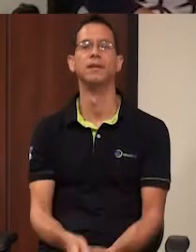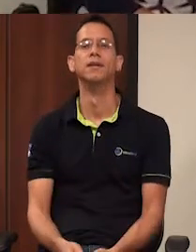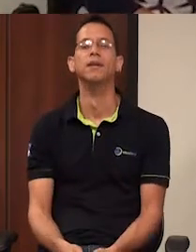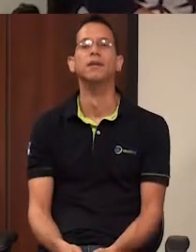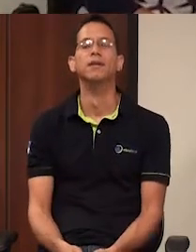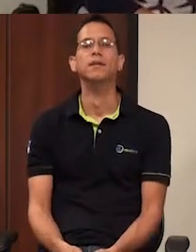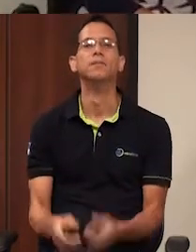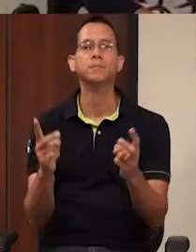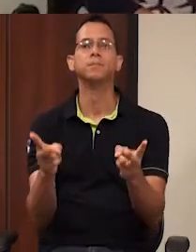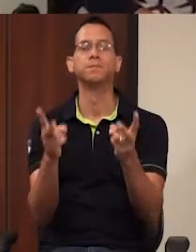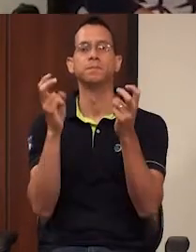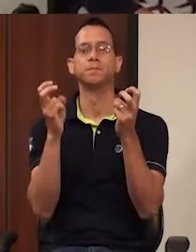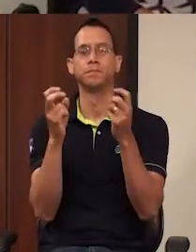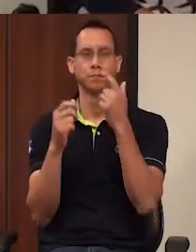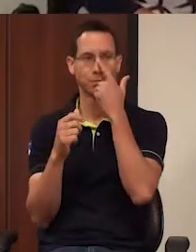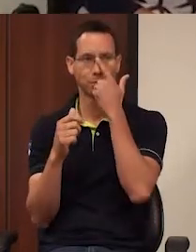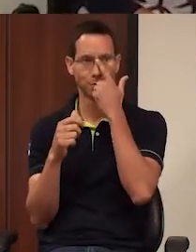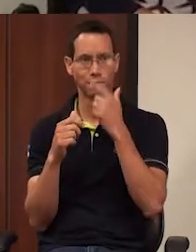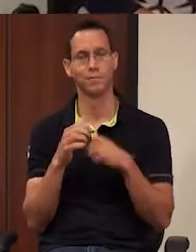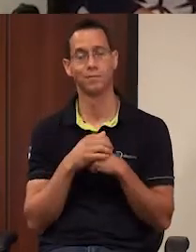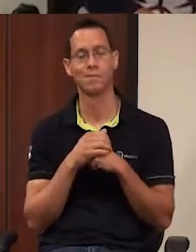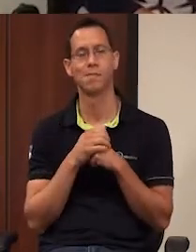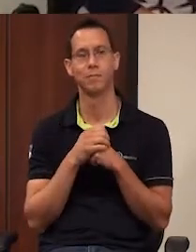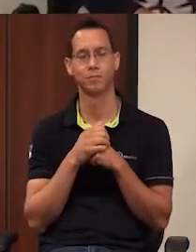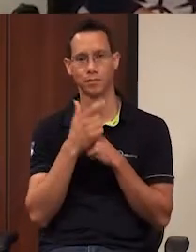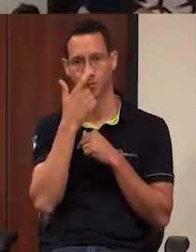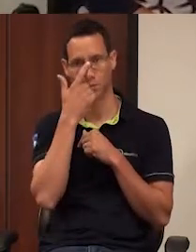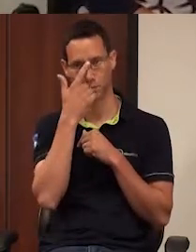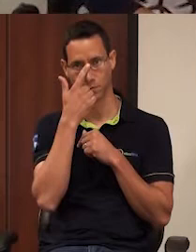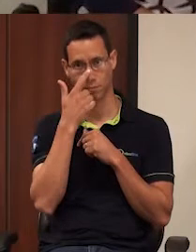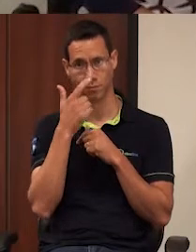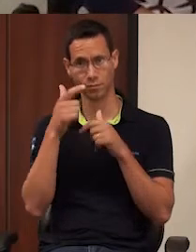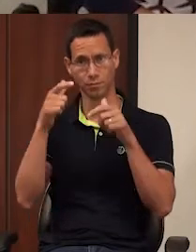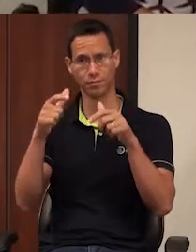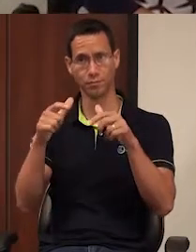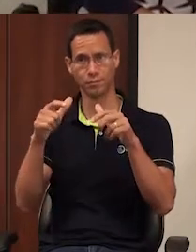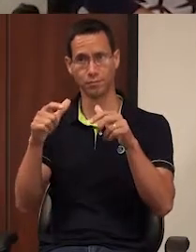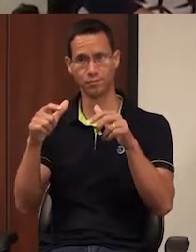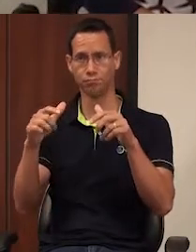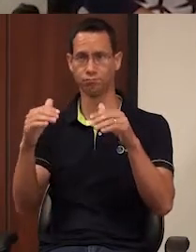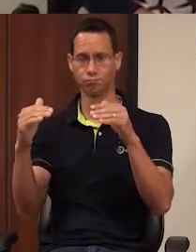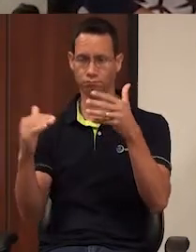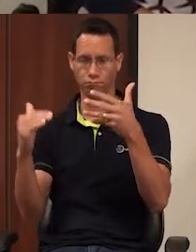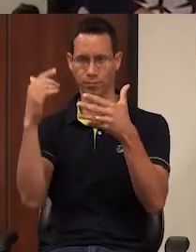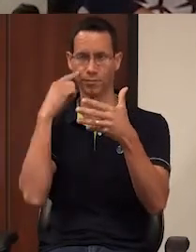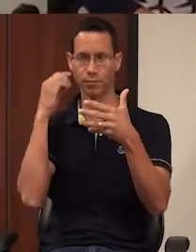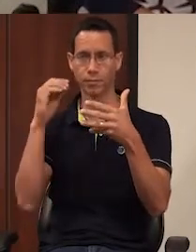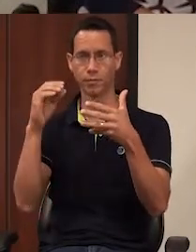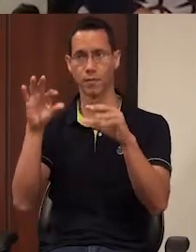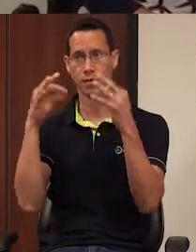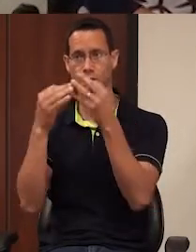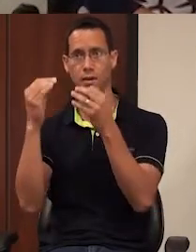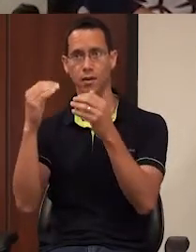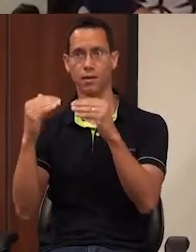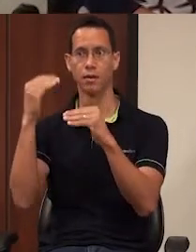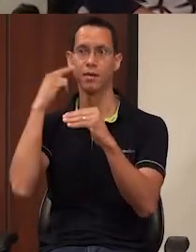eu tenho percebido que nas classes mais esclarecidas, as famílias já estão